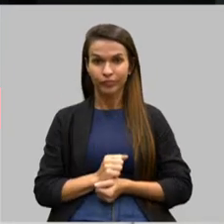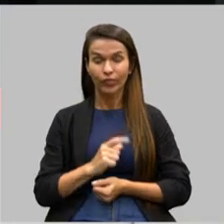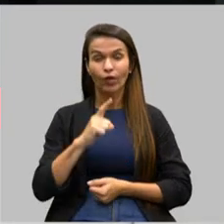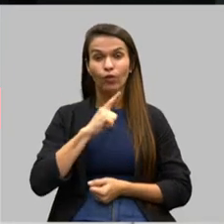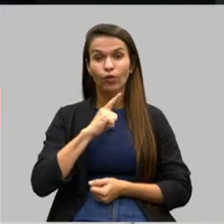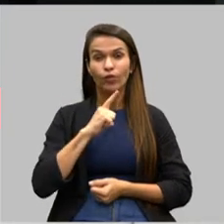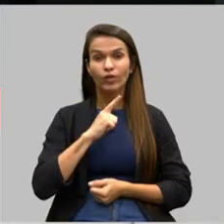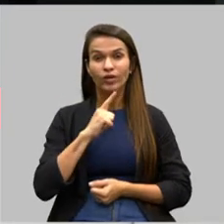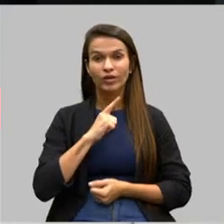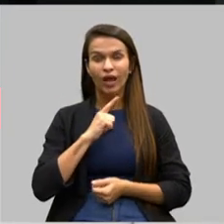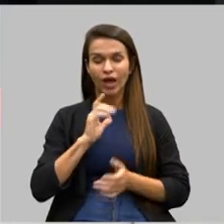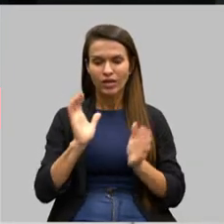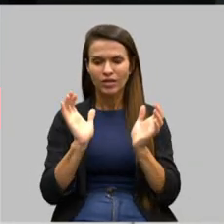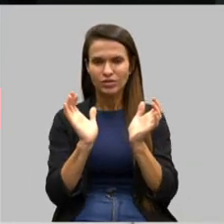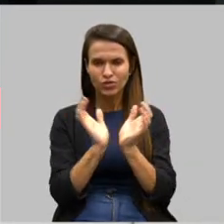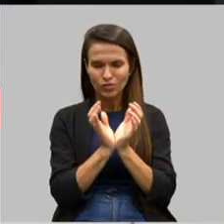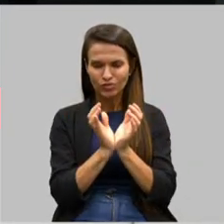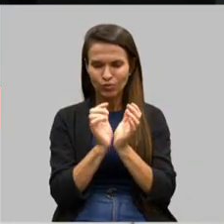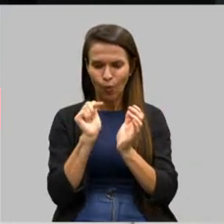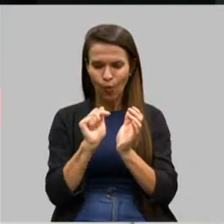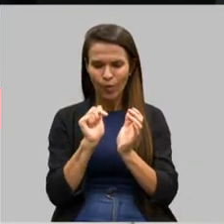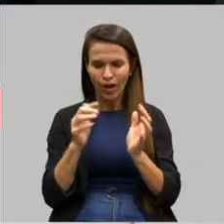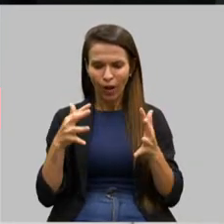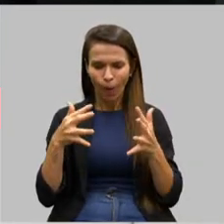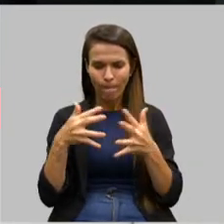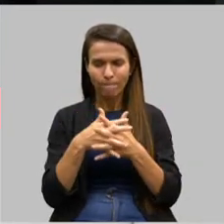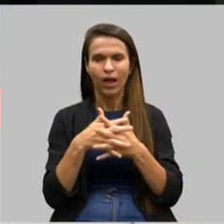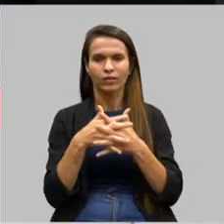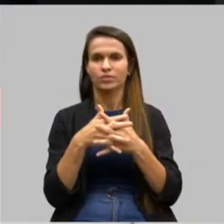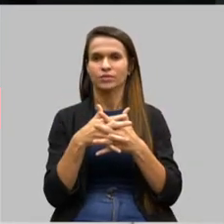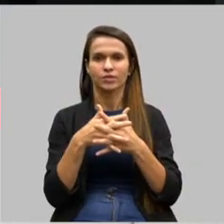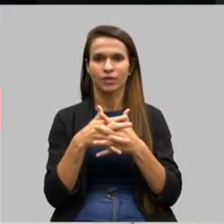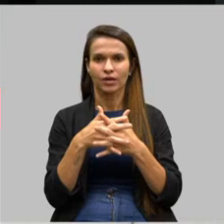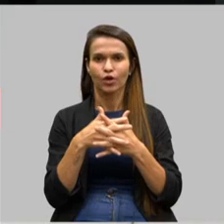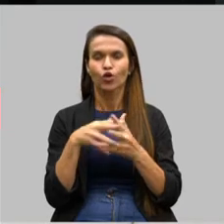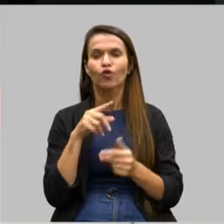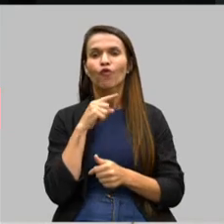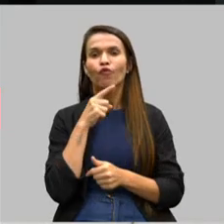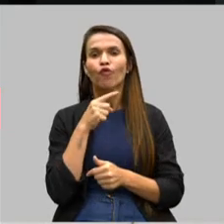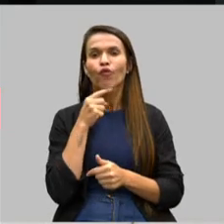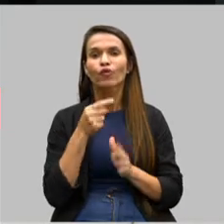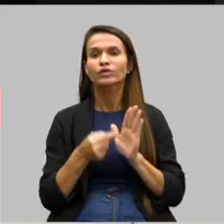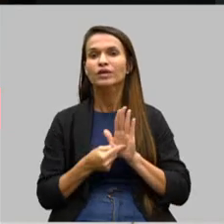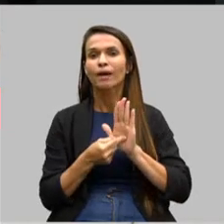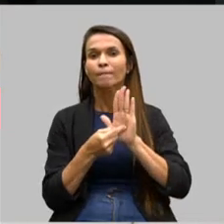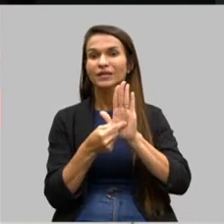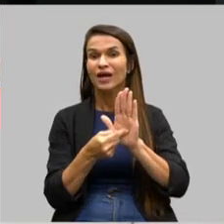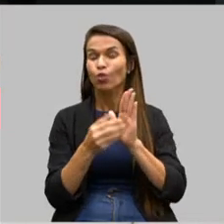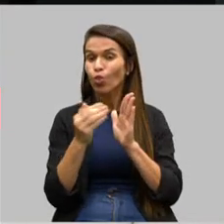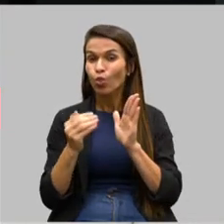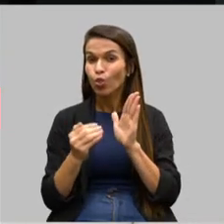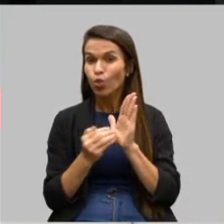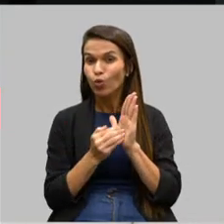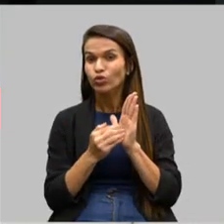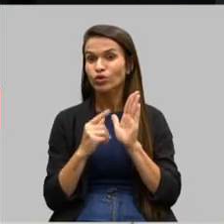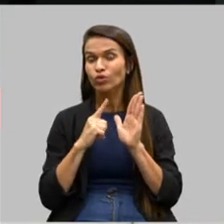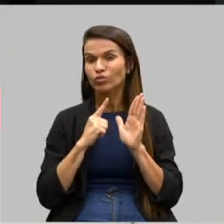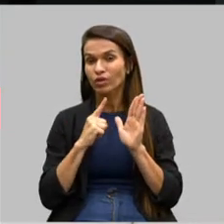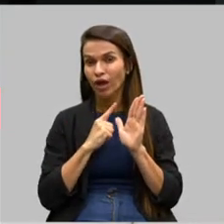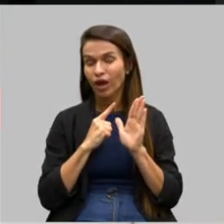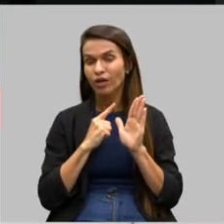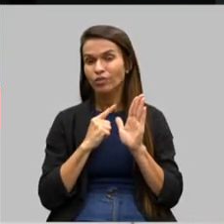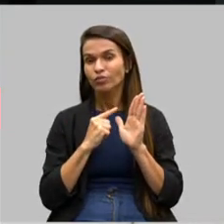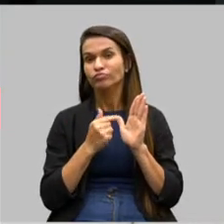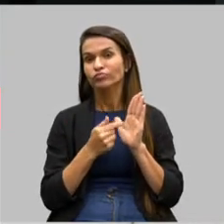nessa cadeia extremamente complexa? Eu não vou conseguir apresentar tudo que eu trouxe para vocês.